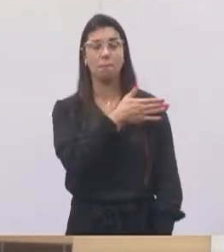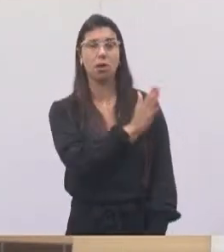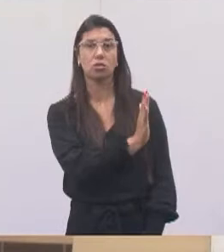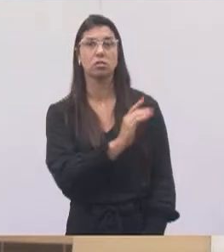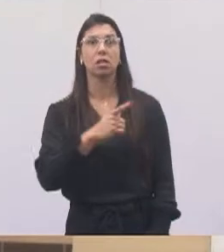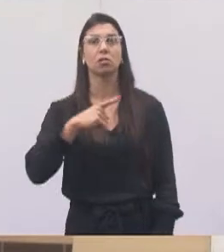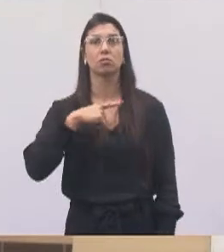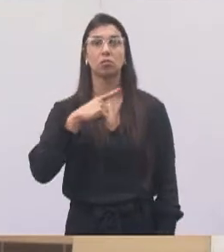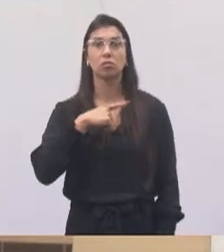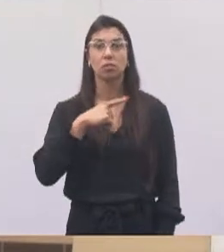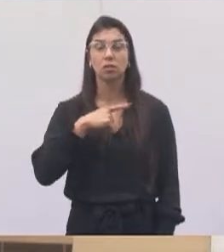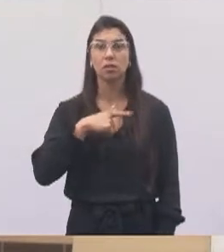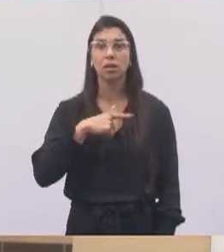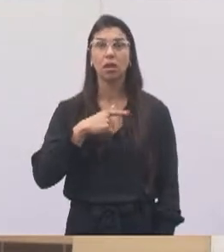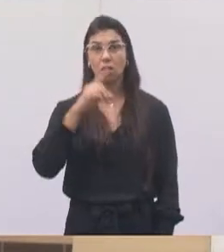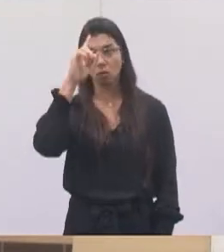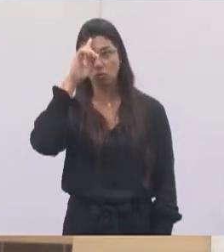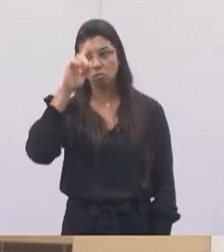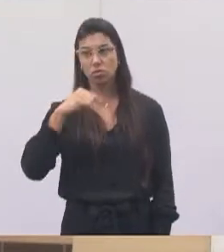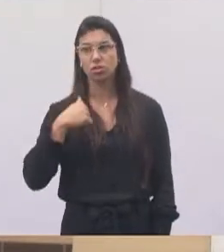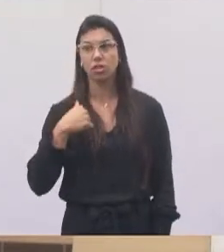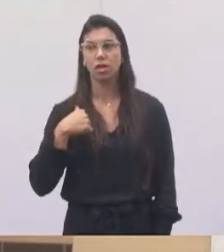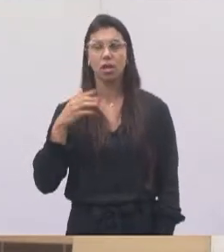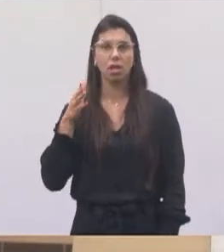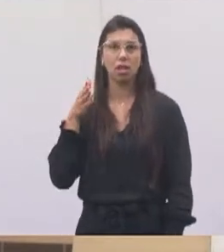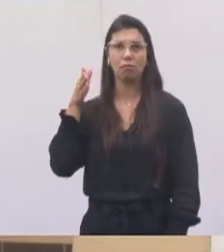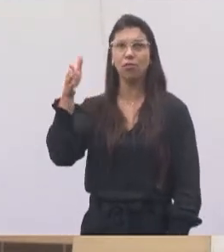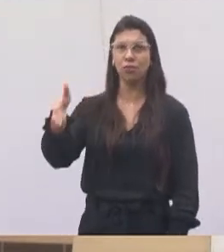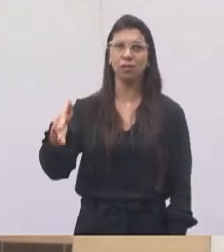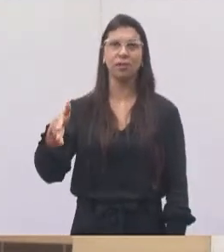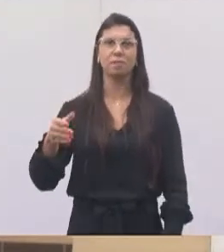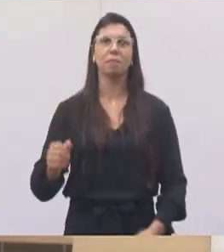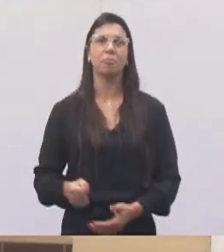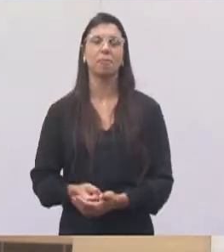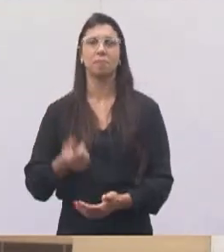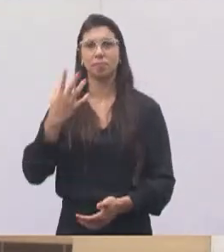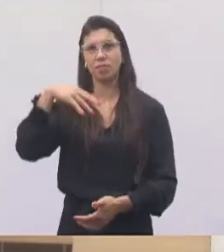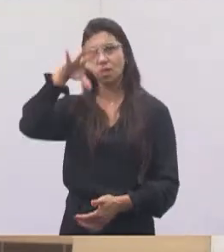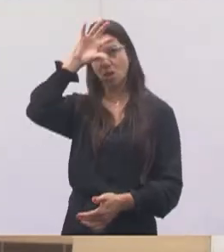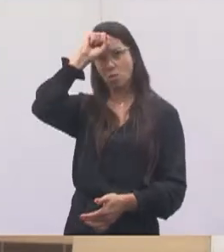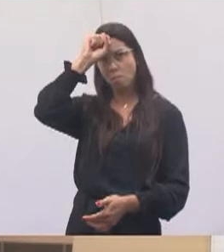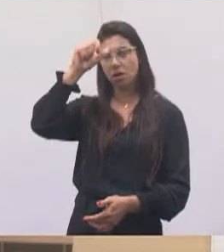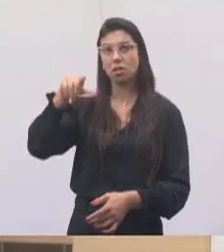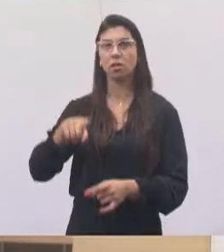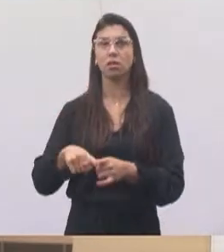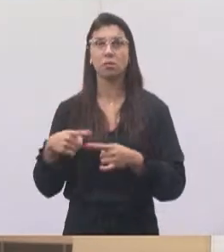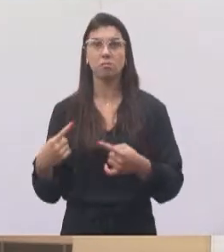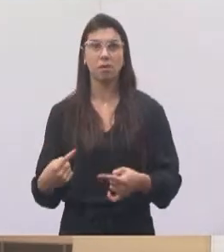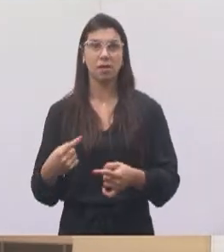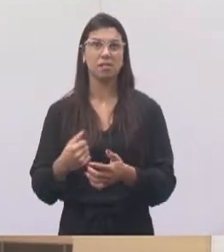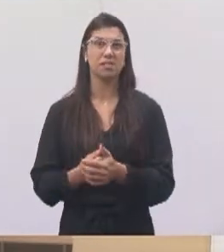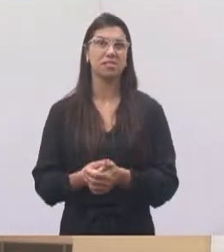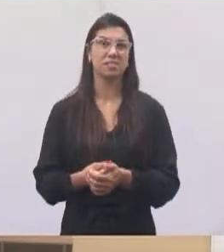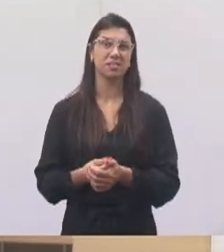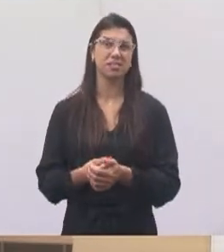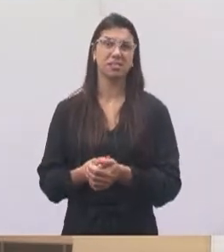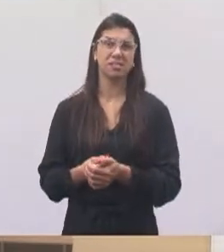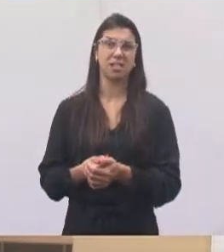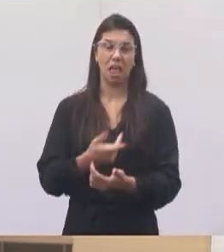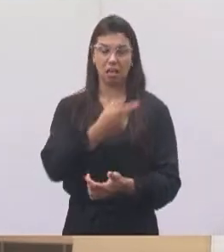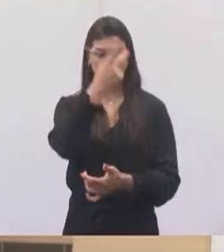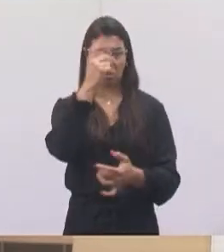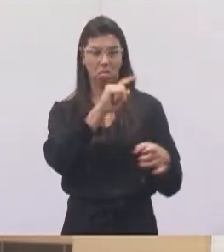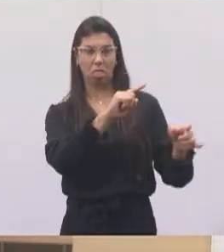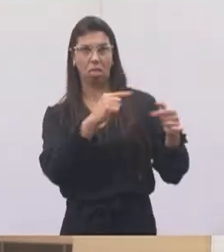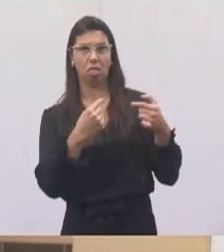existe, que outro dia eu falei que ia tomar um paz na Umbanda, e falei assim, você é macumbeira, né? A falta de conhecimento das pessoas, não é? Então,